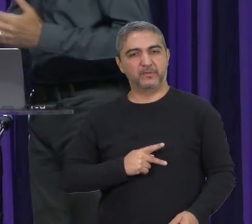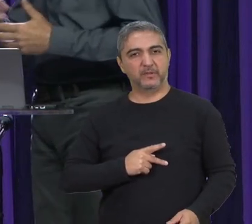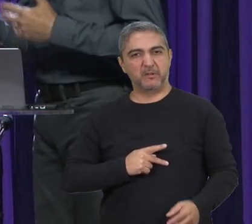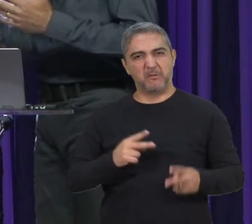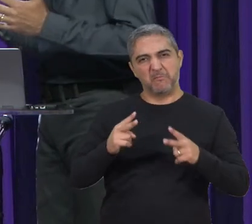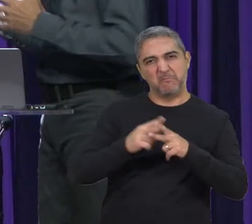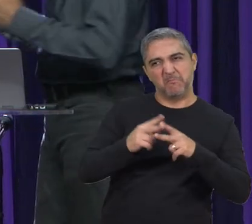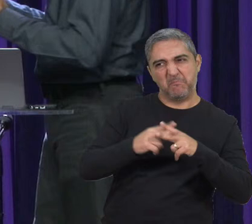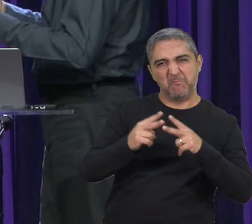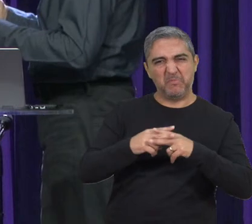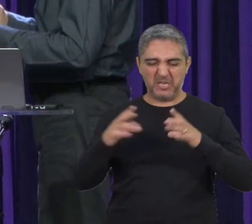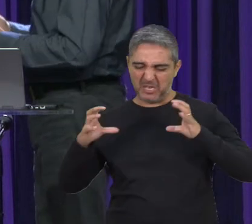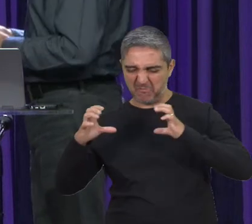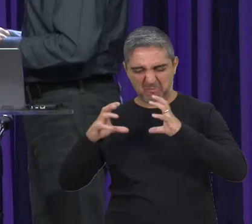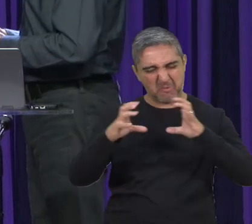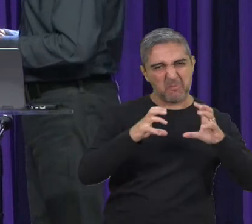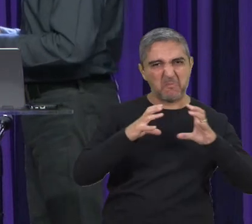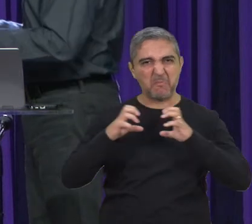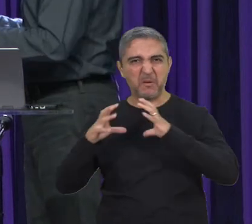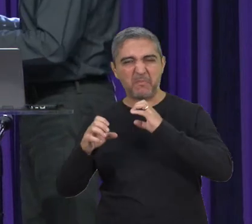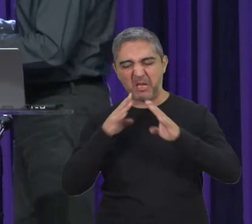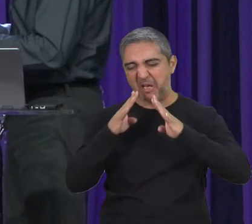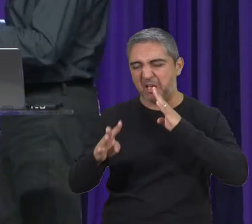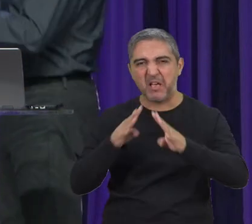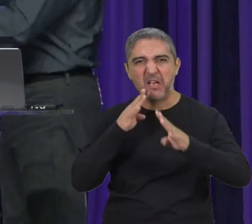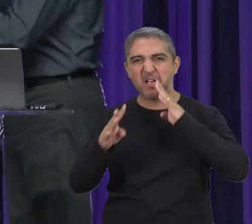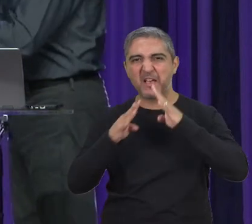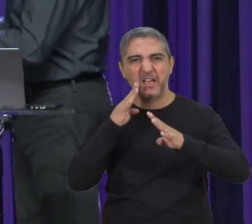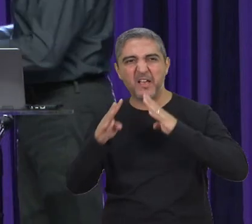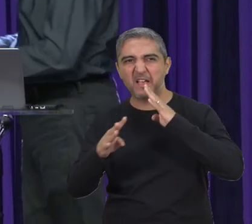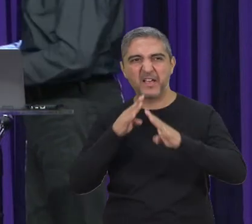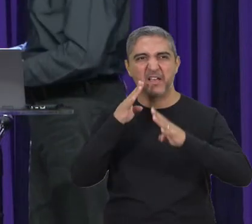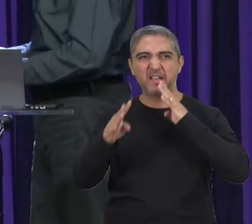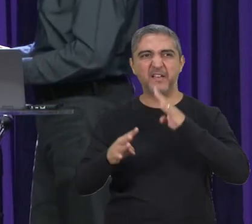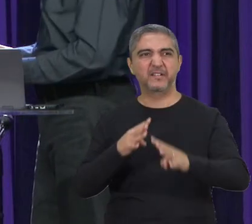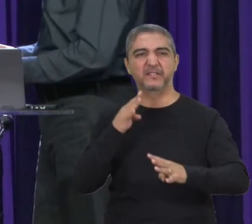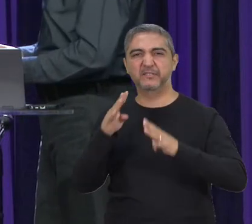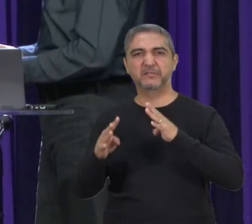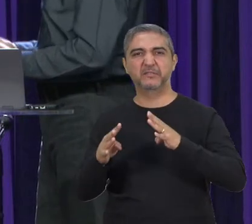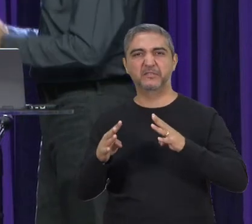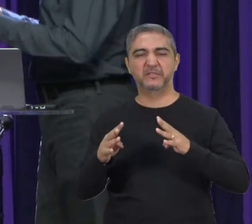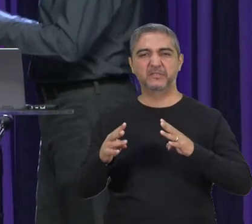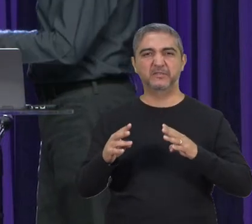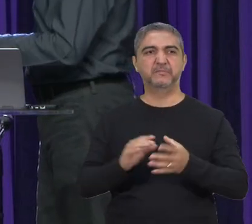dissensões, divergências, que nos levam a divisões,